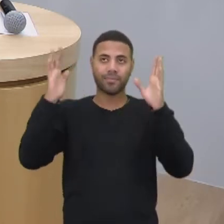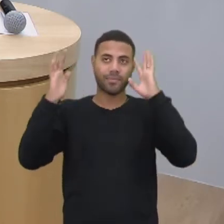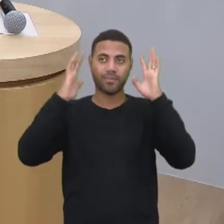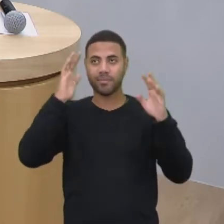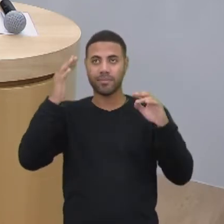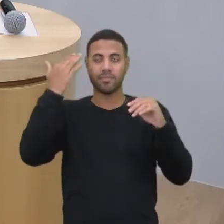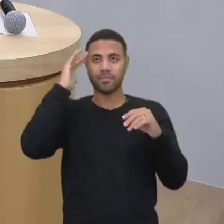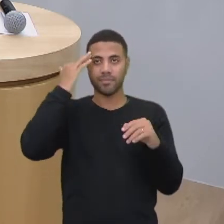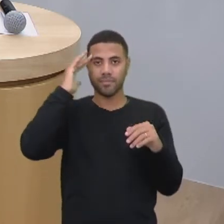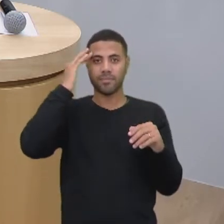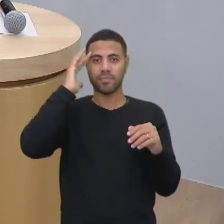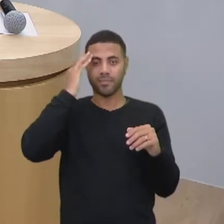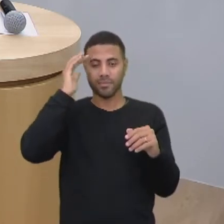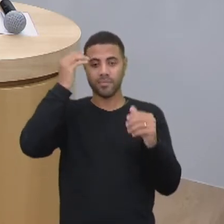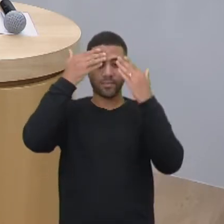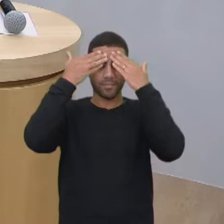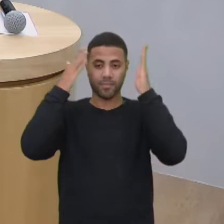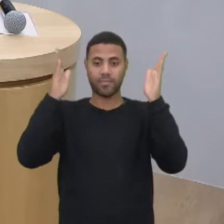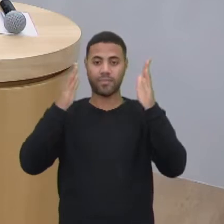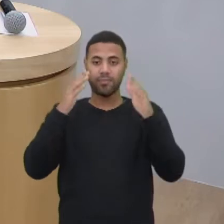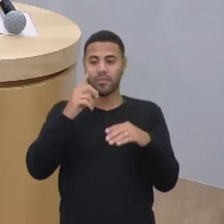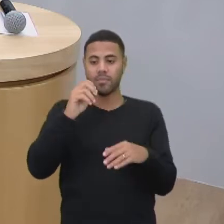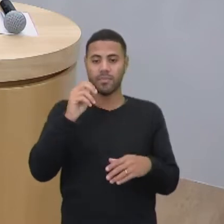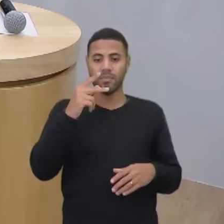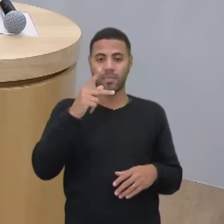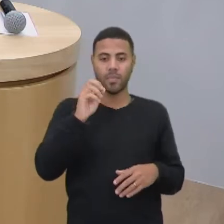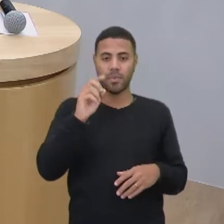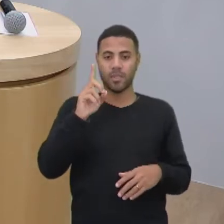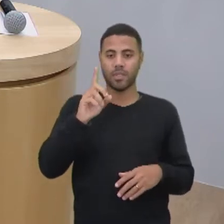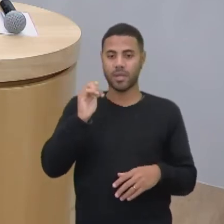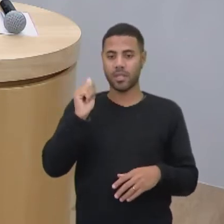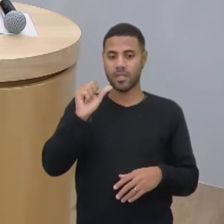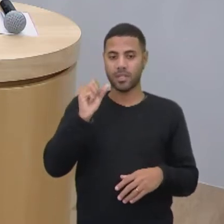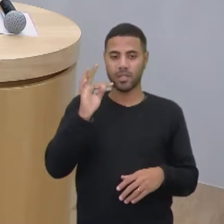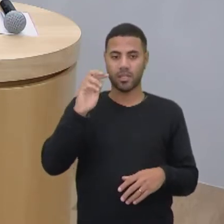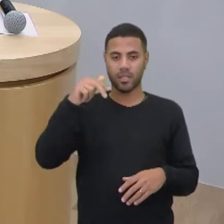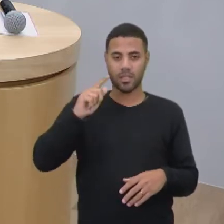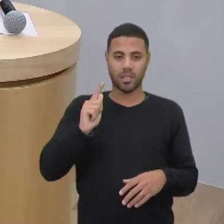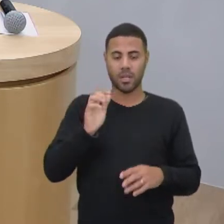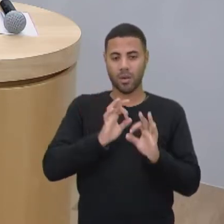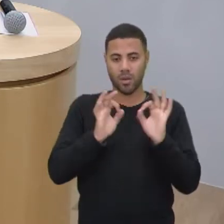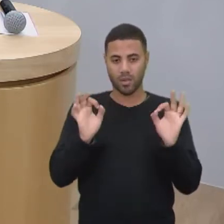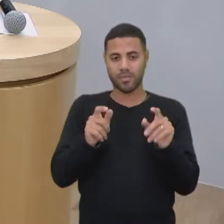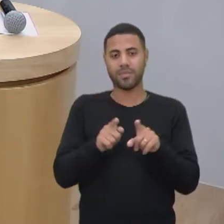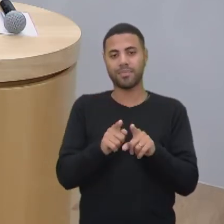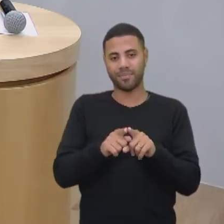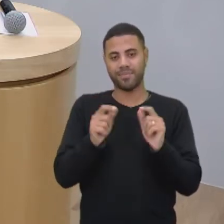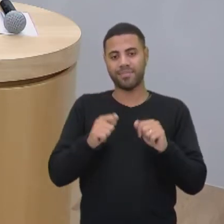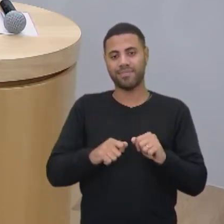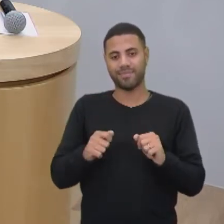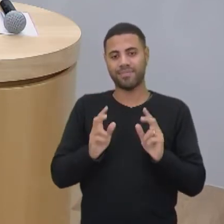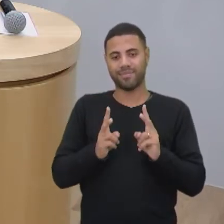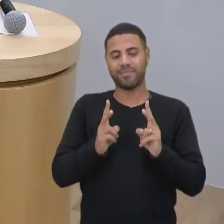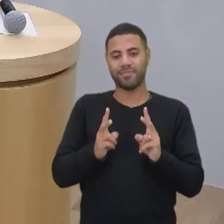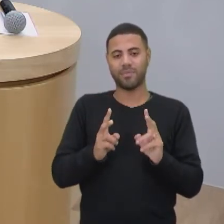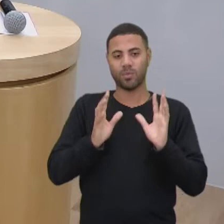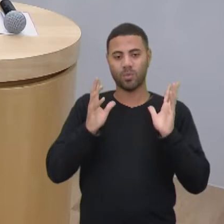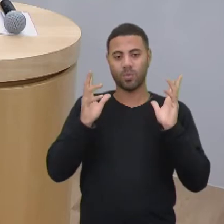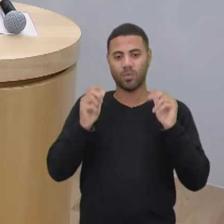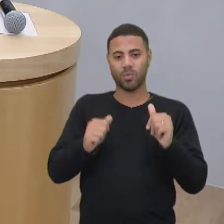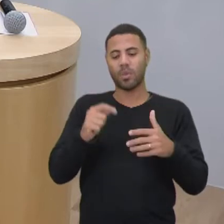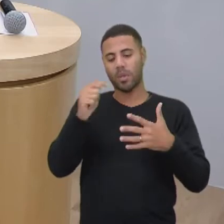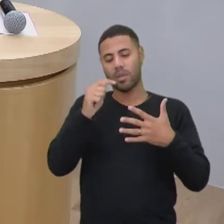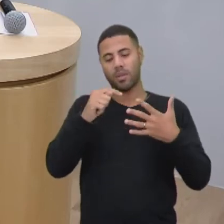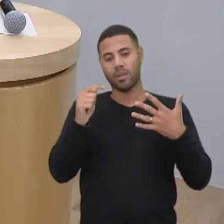vai pensando aí. O podcast realmente é ótimo, né? Eu acho. Então, Mas a gente... acompanho vários blogs também, viu? Blogs de tudo quanto é tipo, eu A